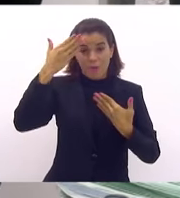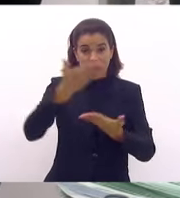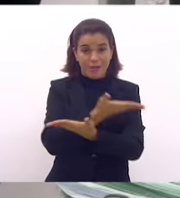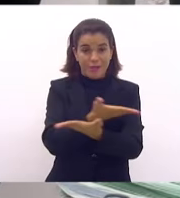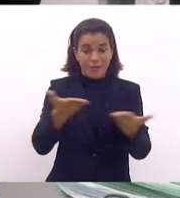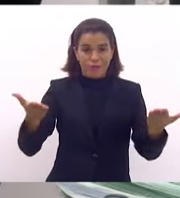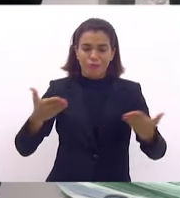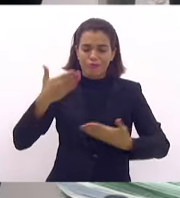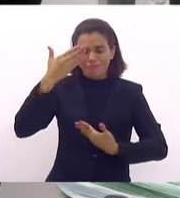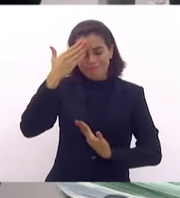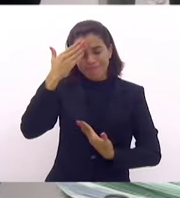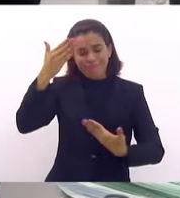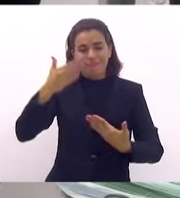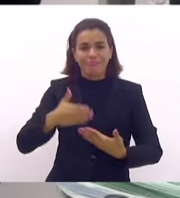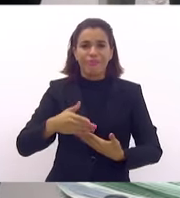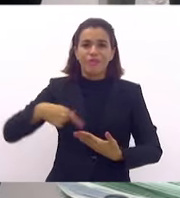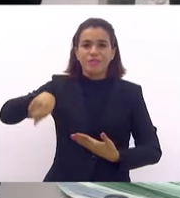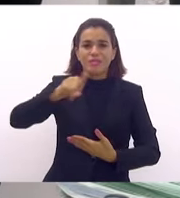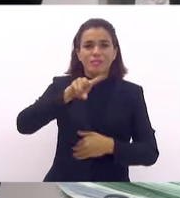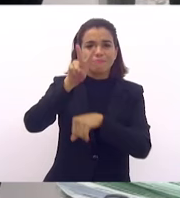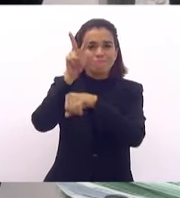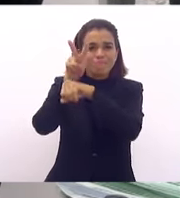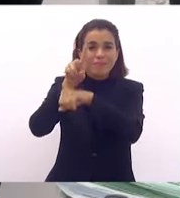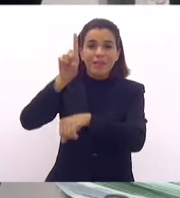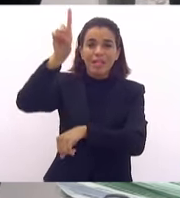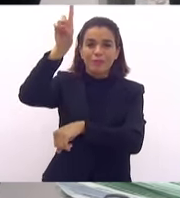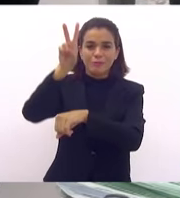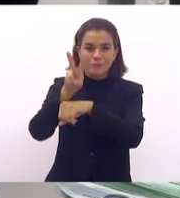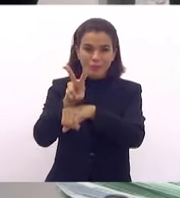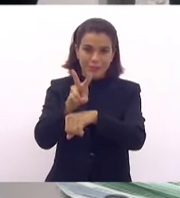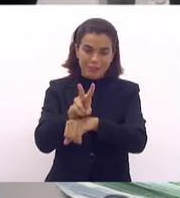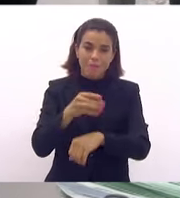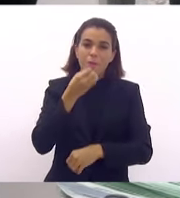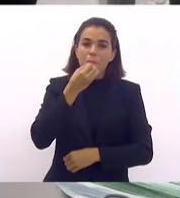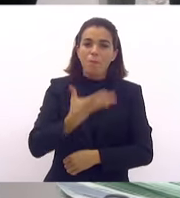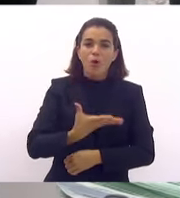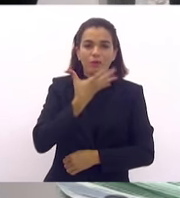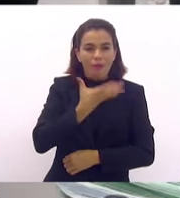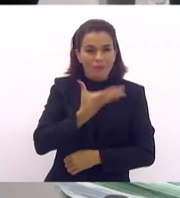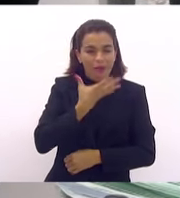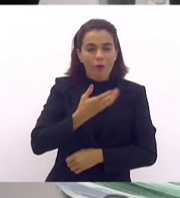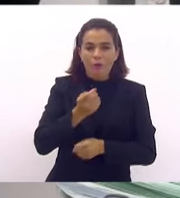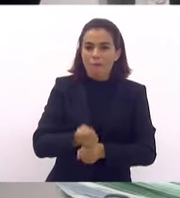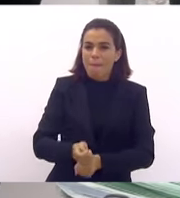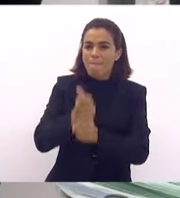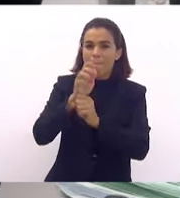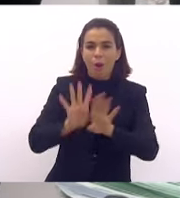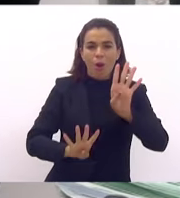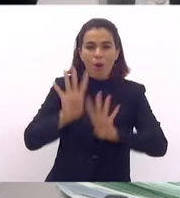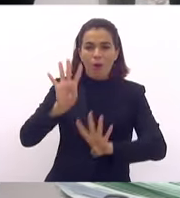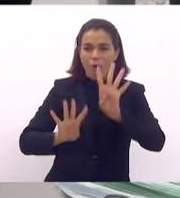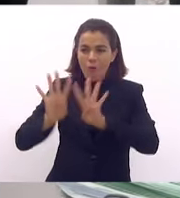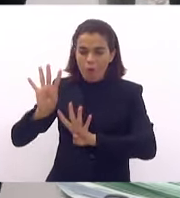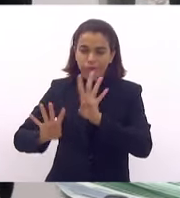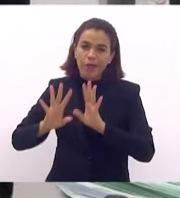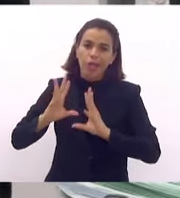minha gratidão. Fiquem com Deus. A gente vai se ver ainda. Mais um bom Natal, um feliz Ano Novo a todos os colegas,